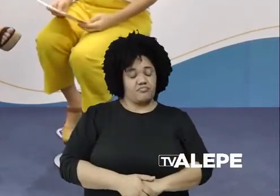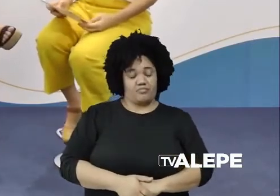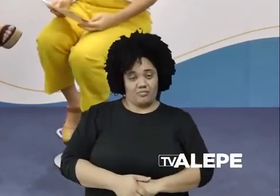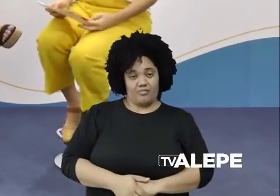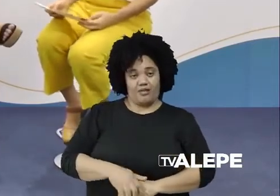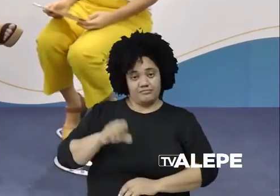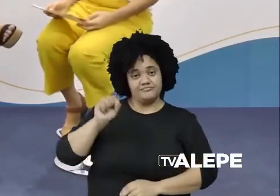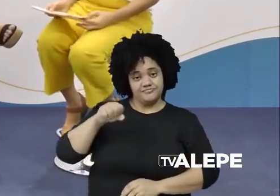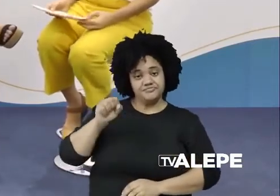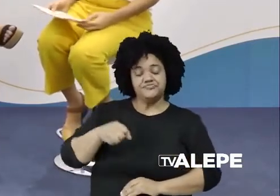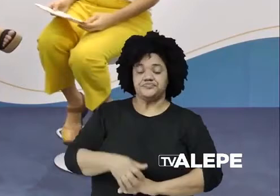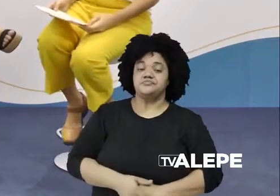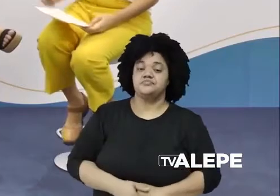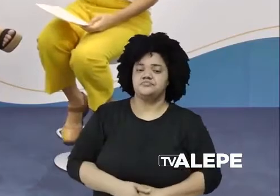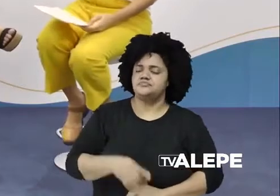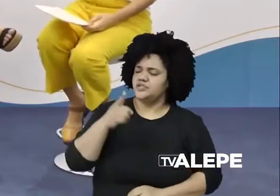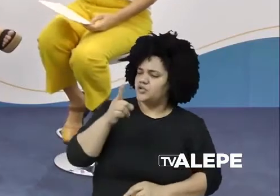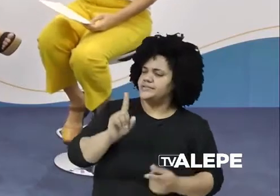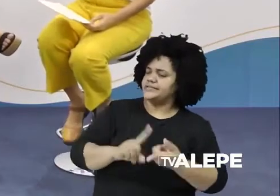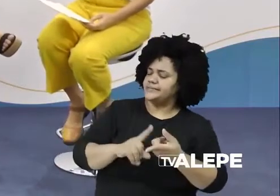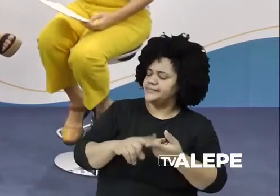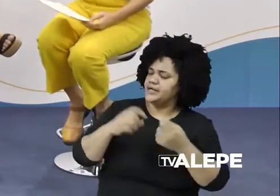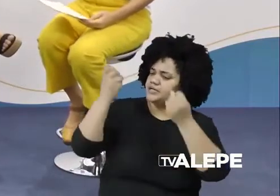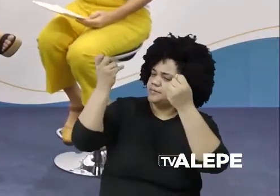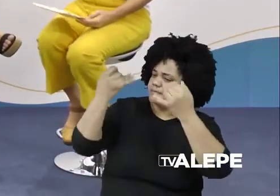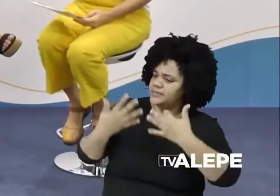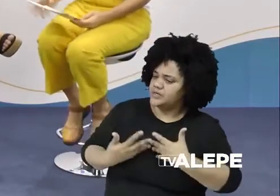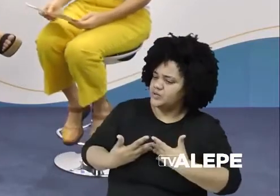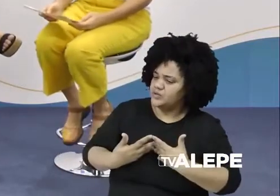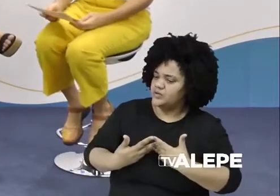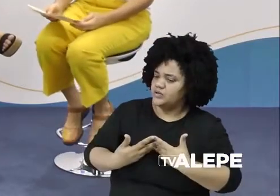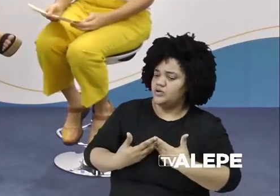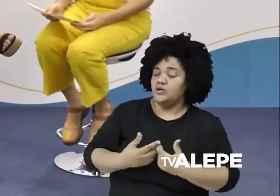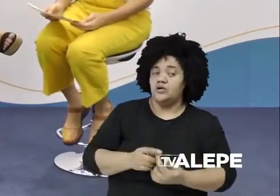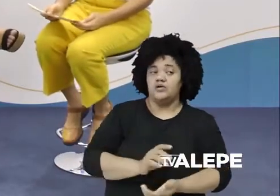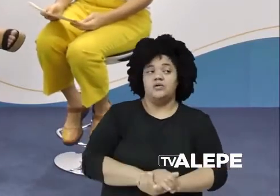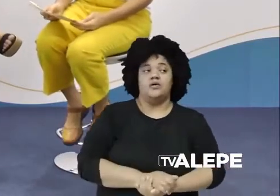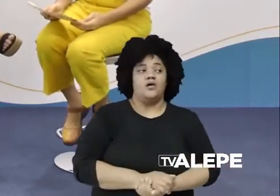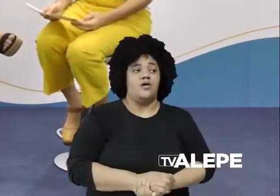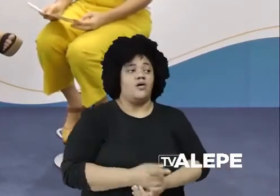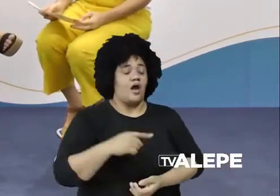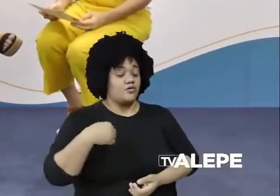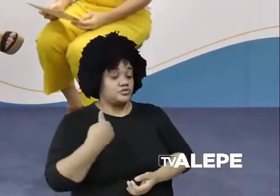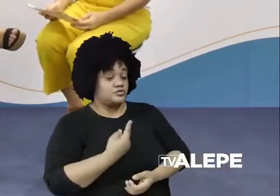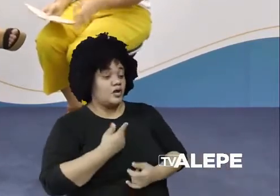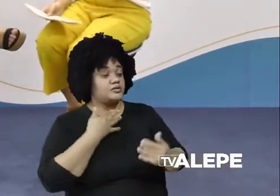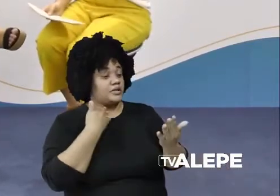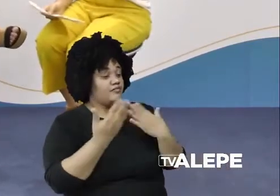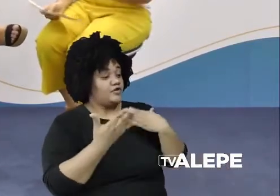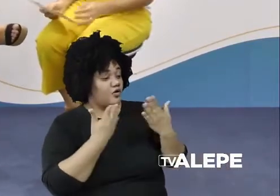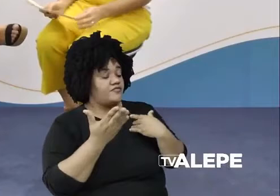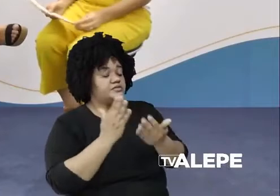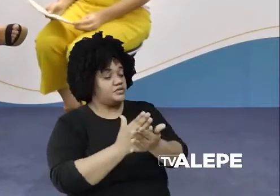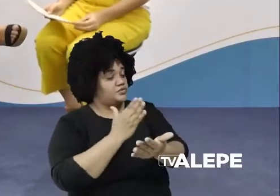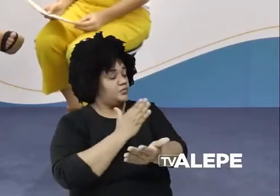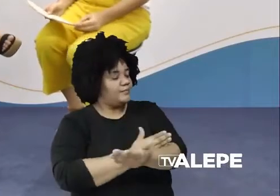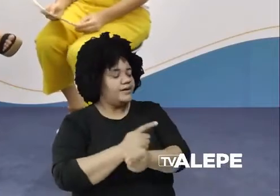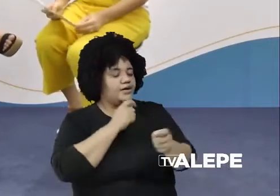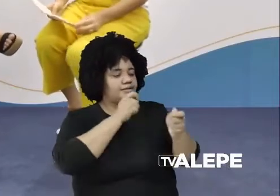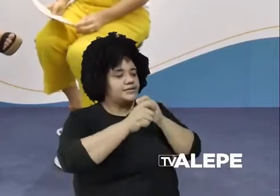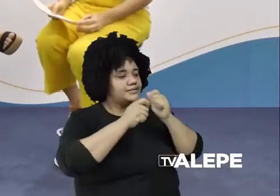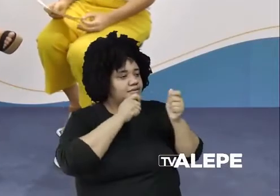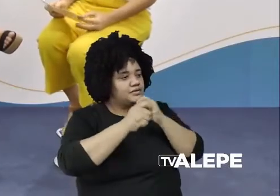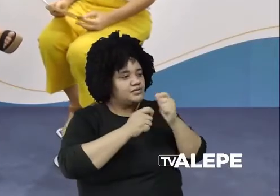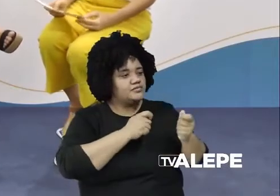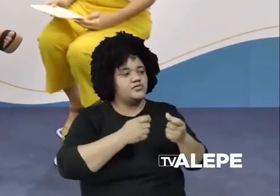Isso E mesmo. vocês me falaram que vocês tinham no momento que, que nós estávamos conversando antes dessa